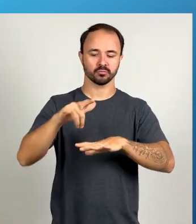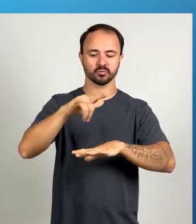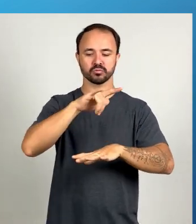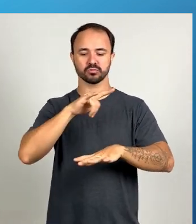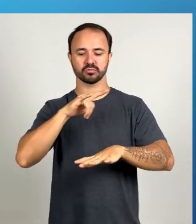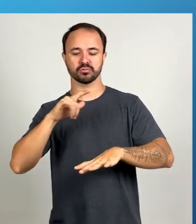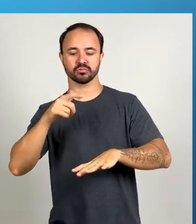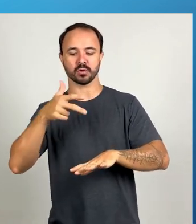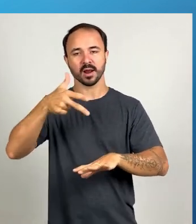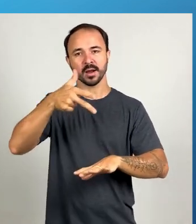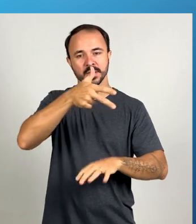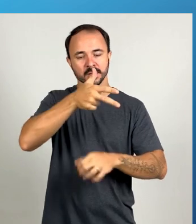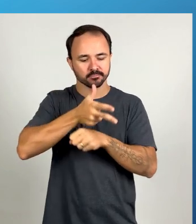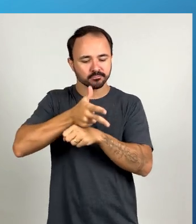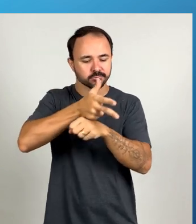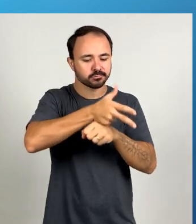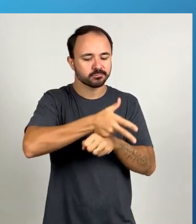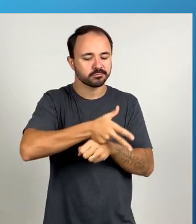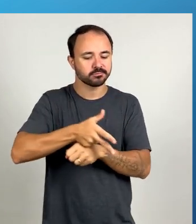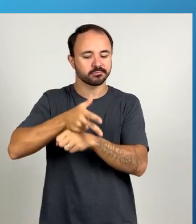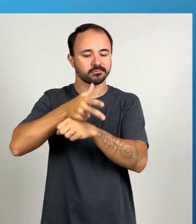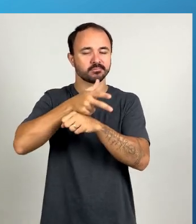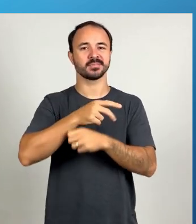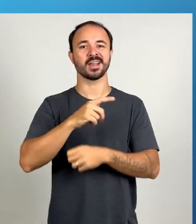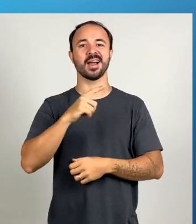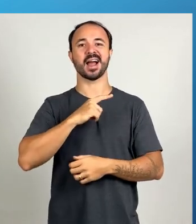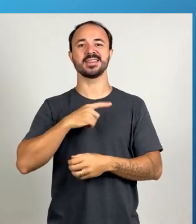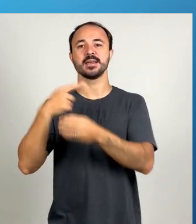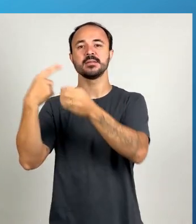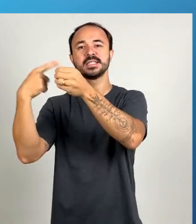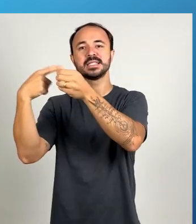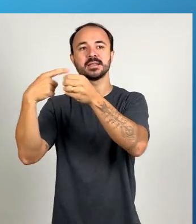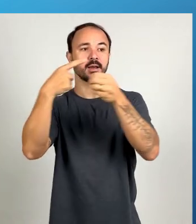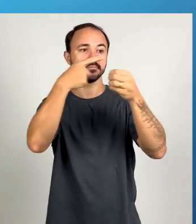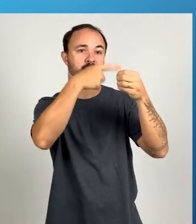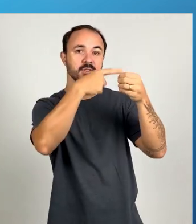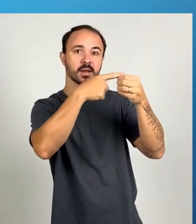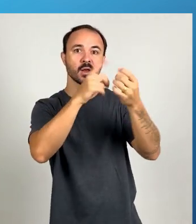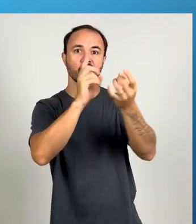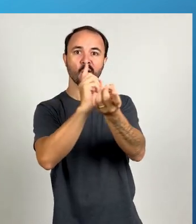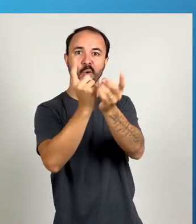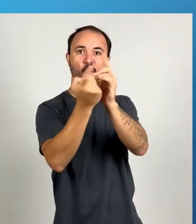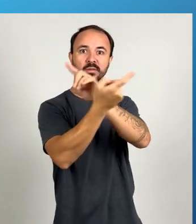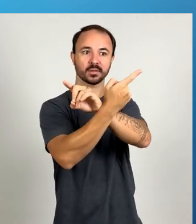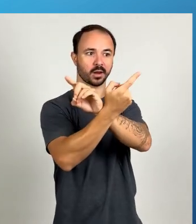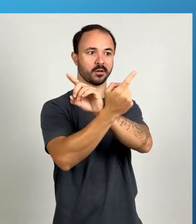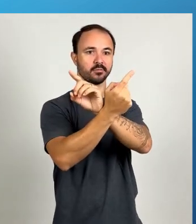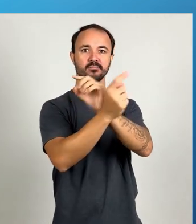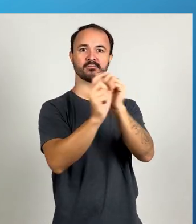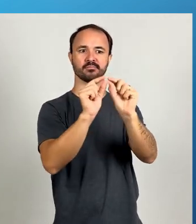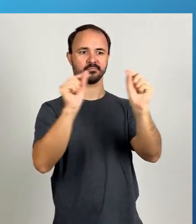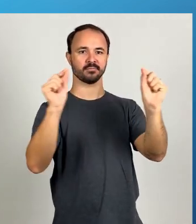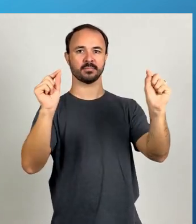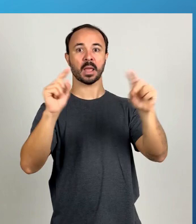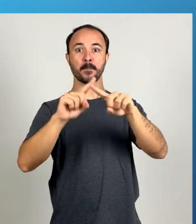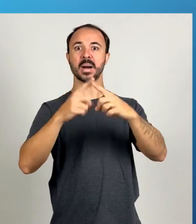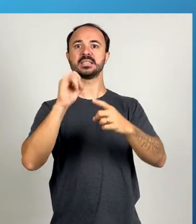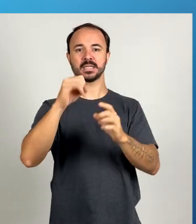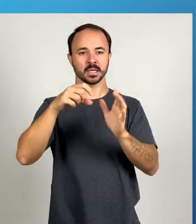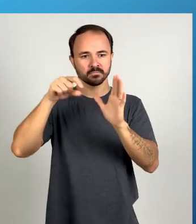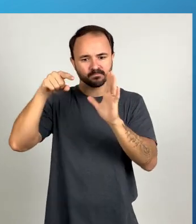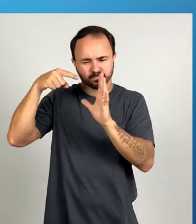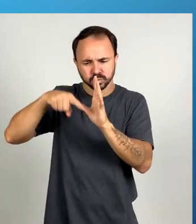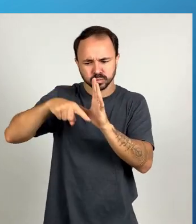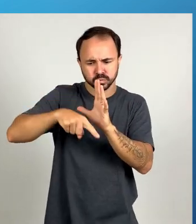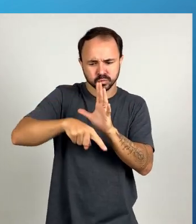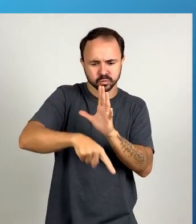E aí eu tenho duas pessoas em cidades opostas, mas se você cavar um túnel embaixo da pessoa, vai dar